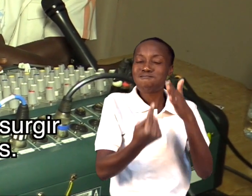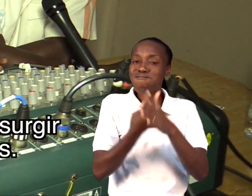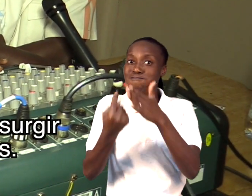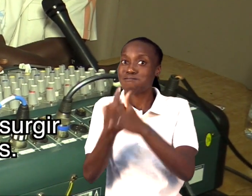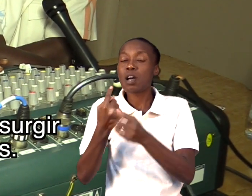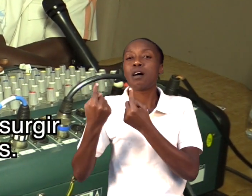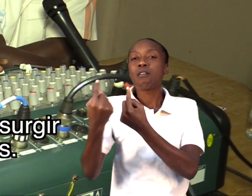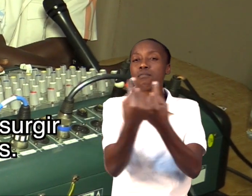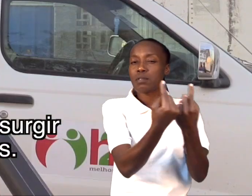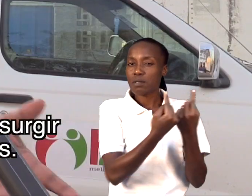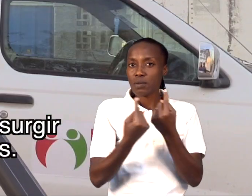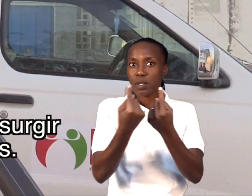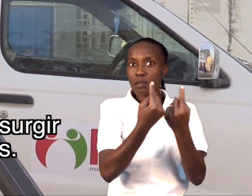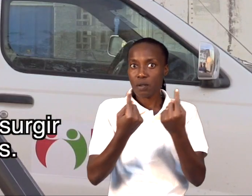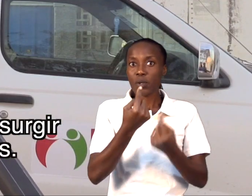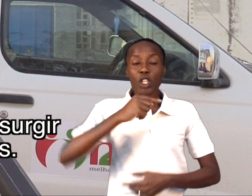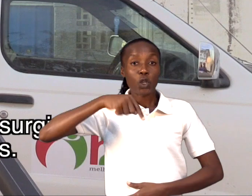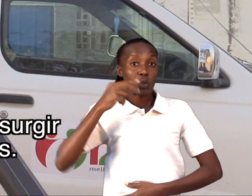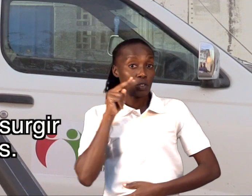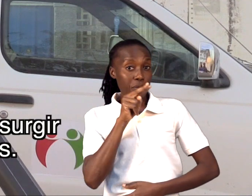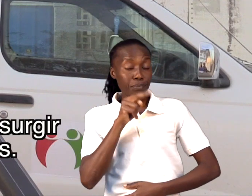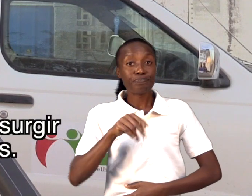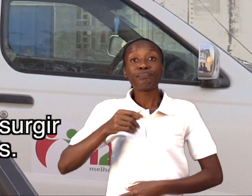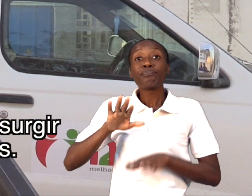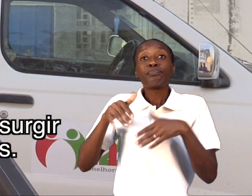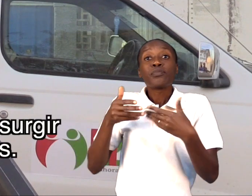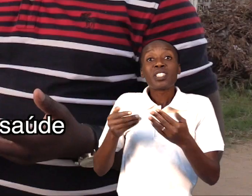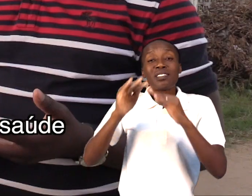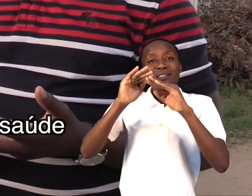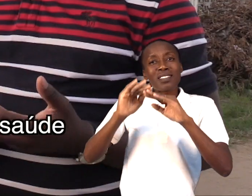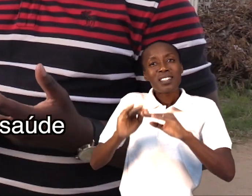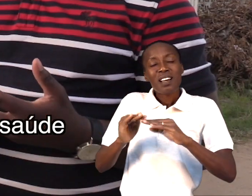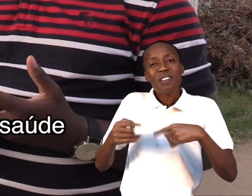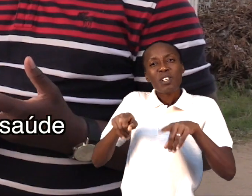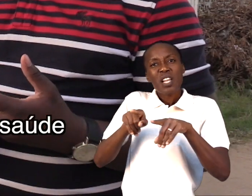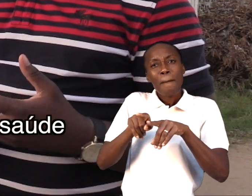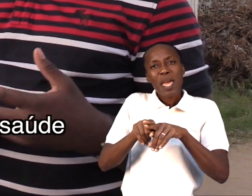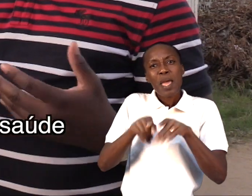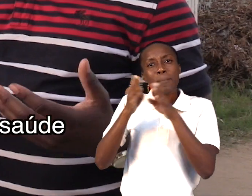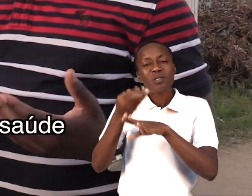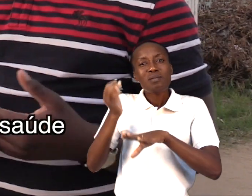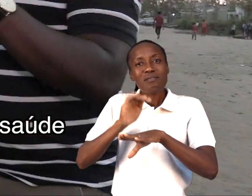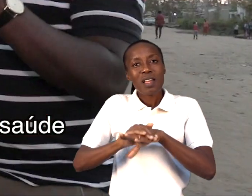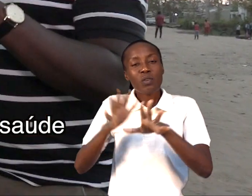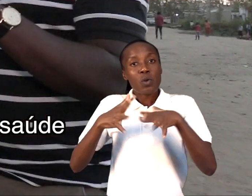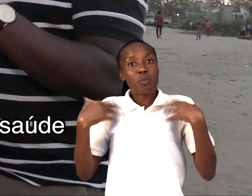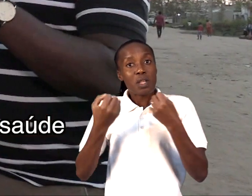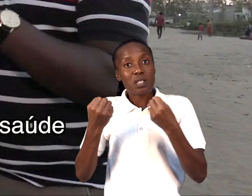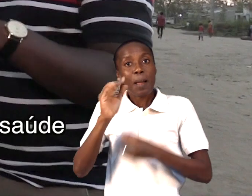que podiam surgir da situação que nós nos encontrávamos. E ainda estivemos com